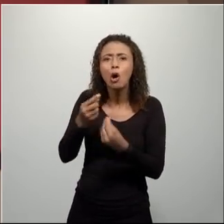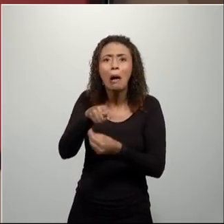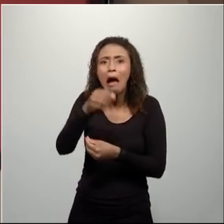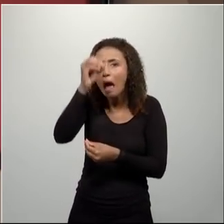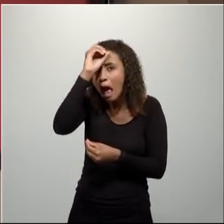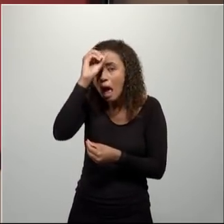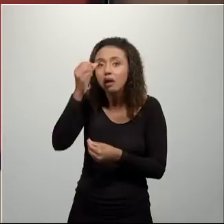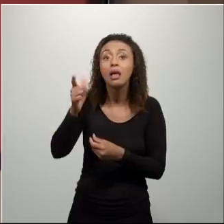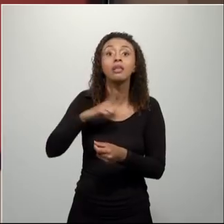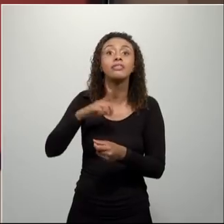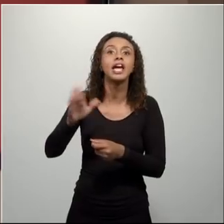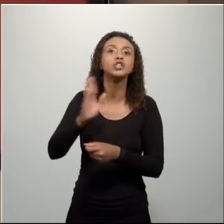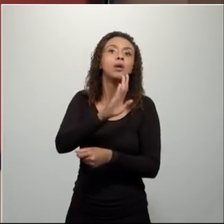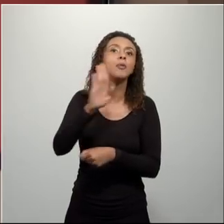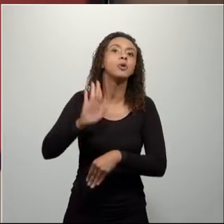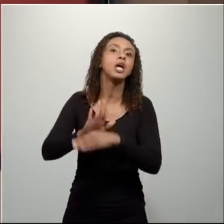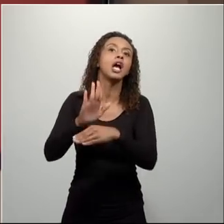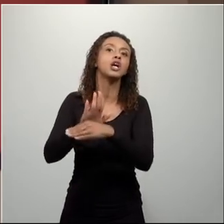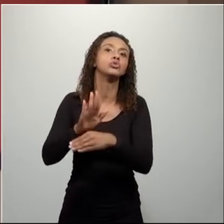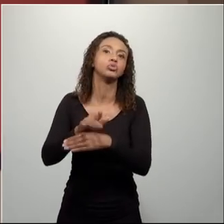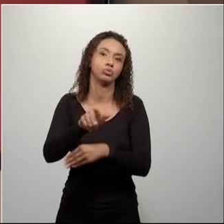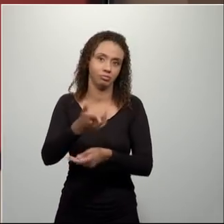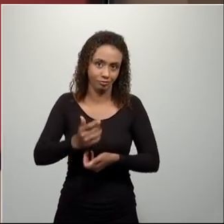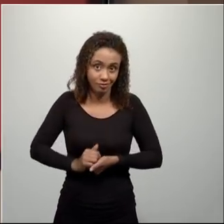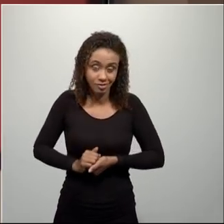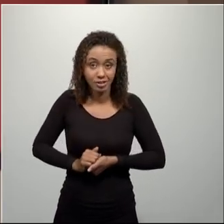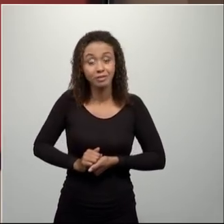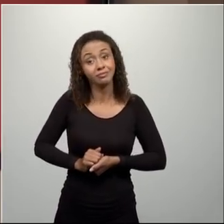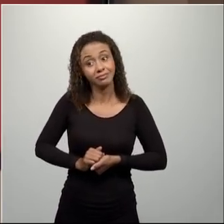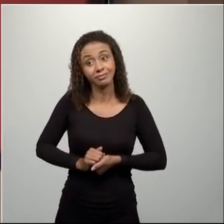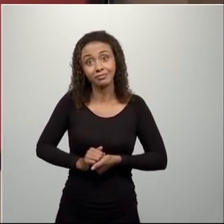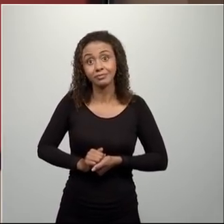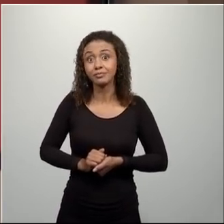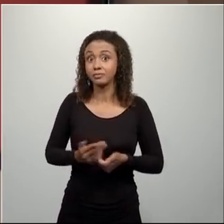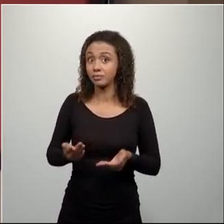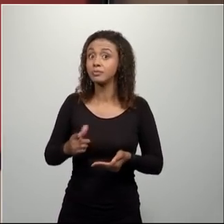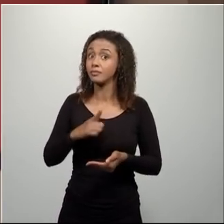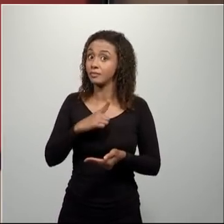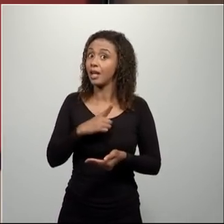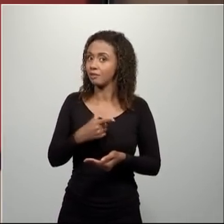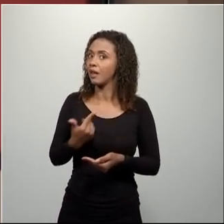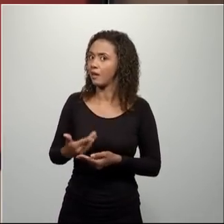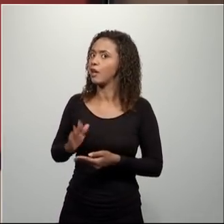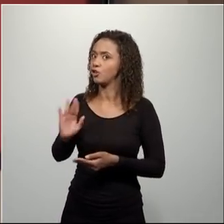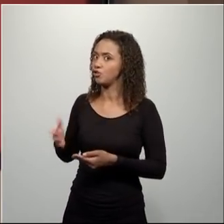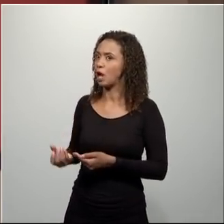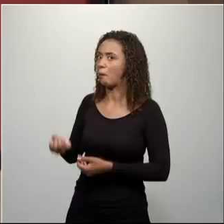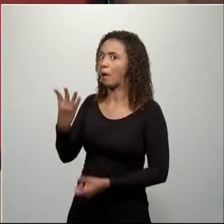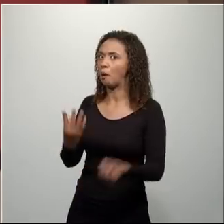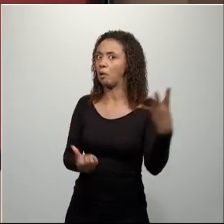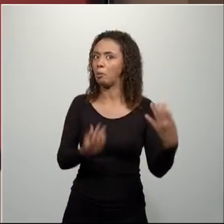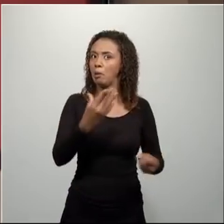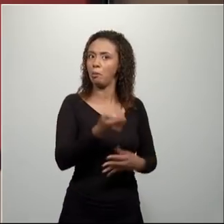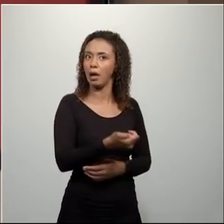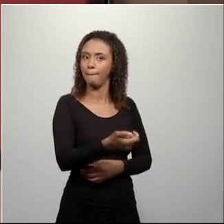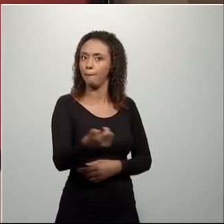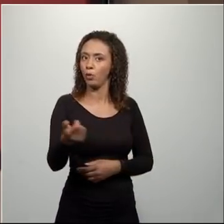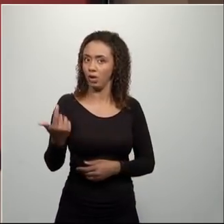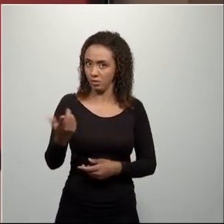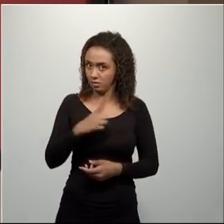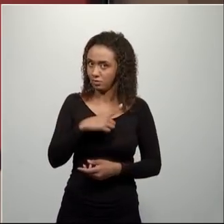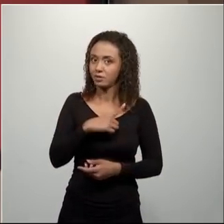bibliotecas prontas para fazer esse tipo de coisa tanto que isso hoje em krypton moedas com alguma frequência a parte promete mais difícil é convencer